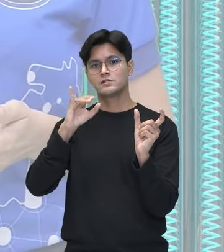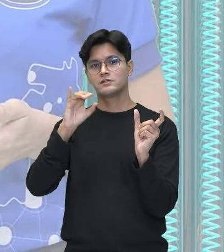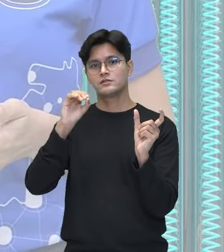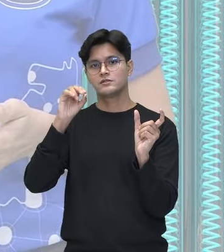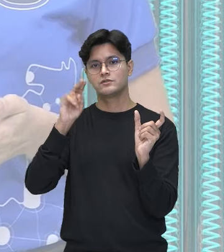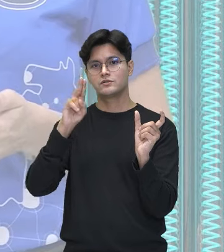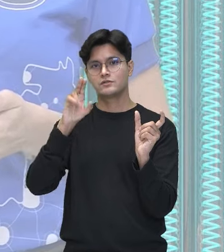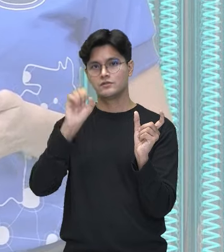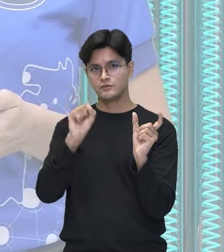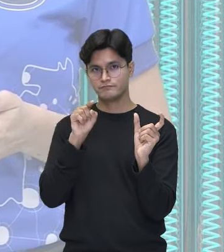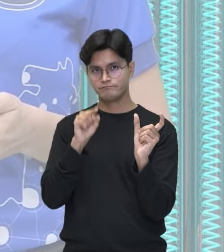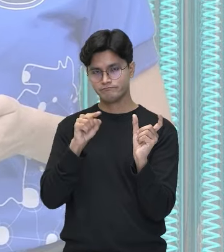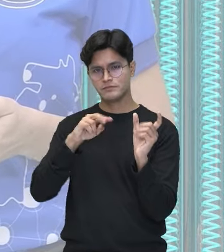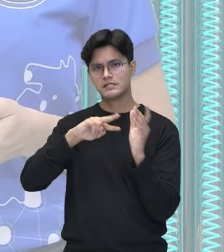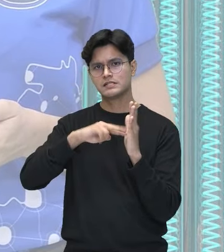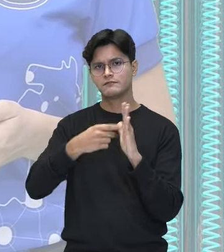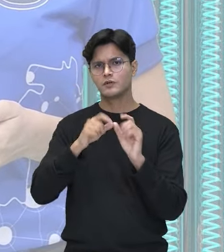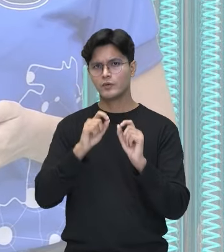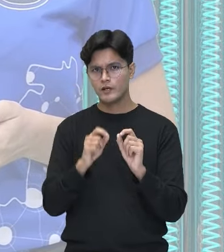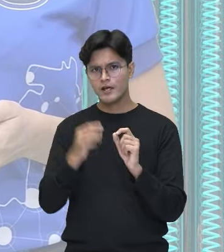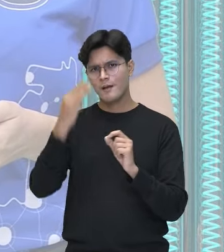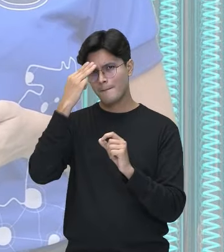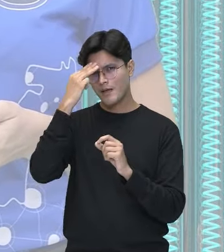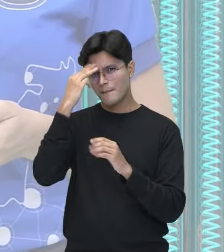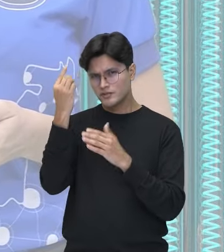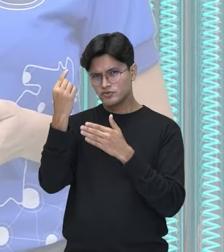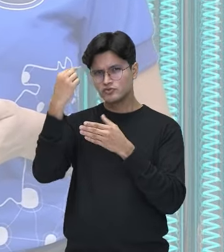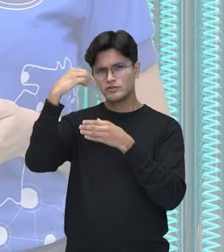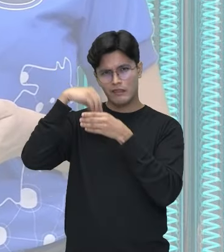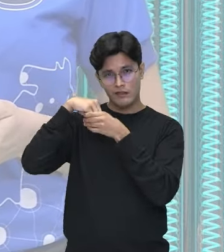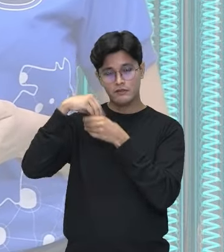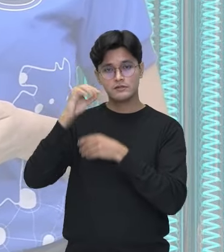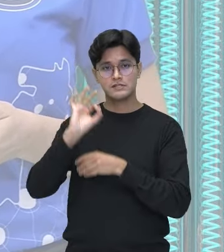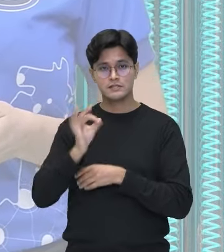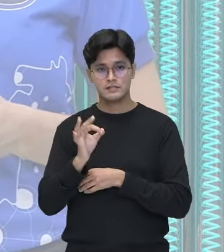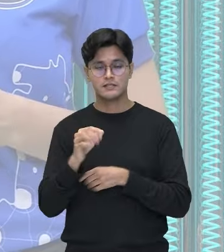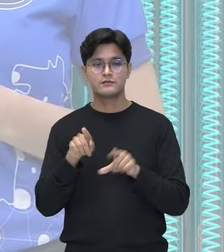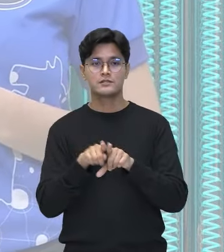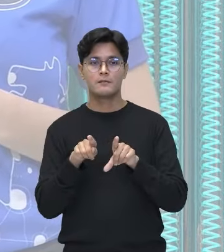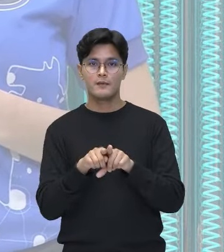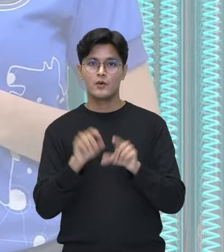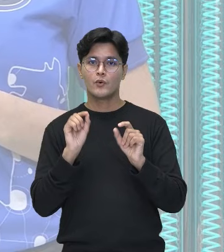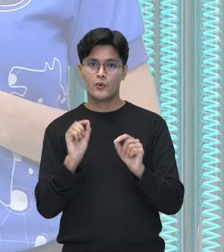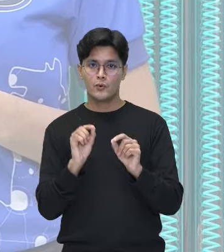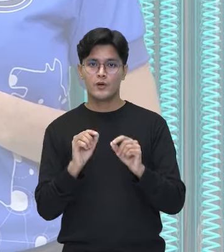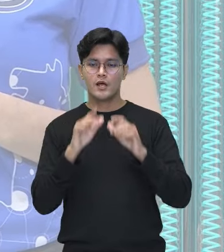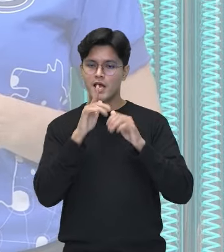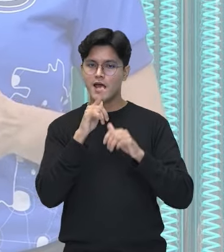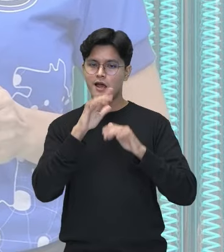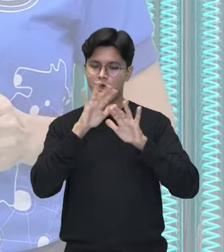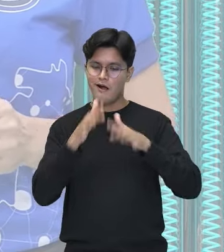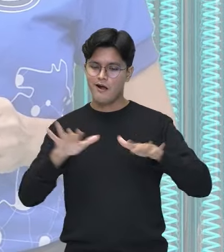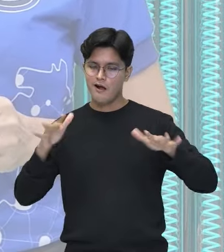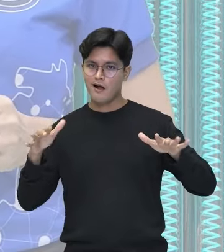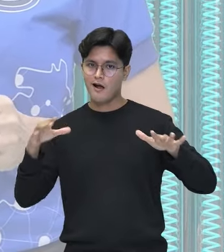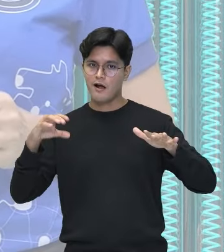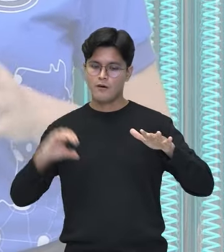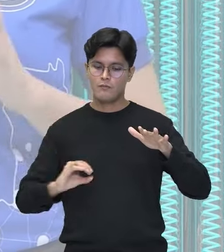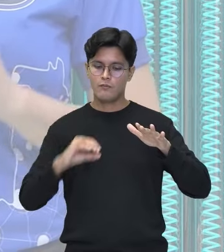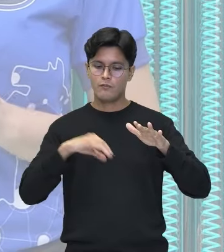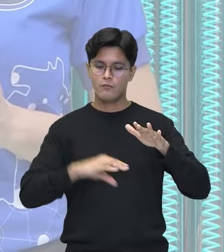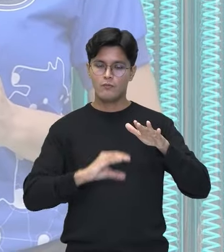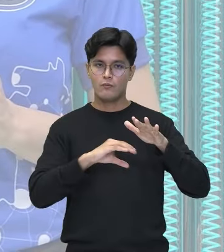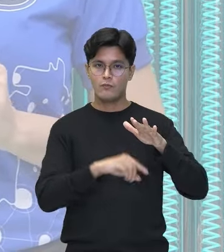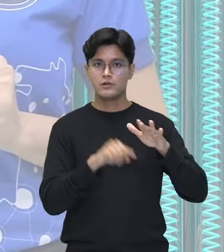que é subconsciente, e também a palavra submarine. Então, a base dela é a